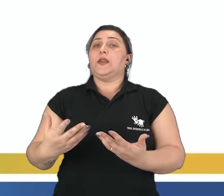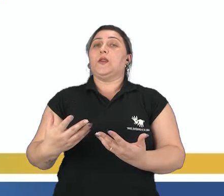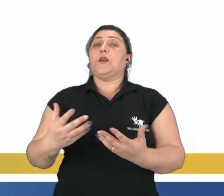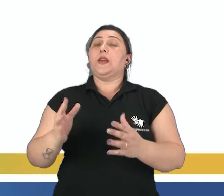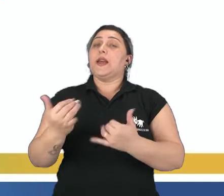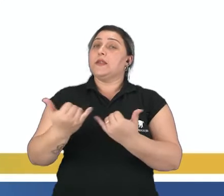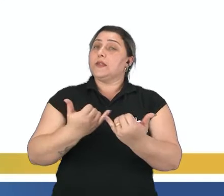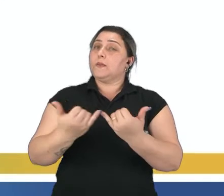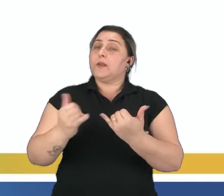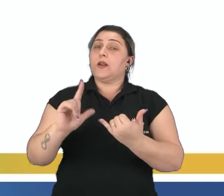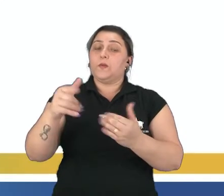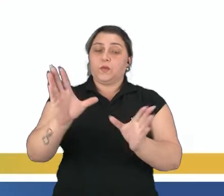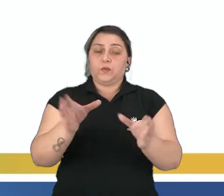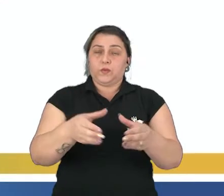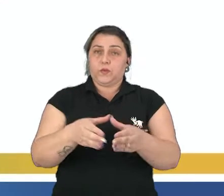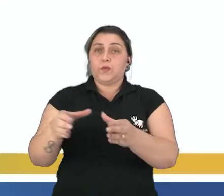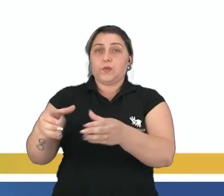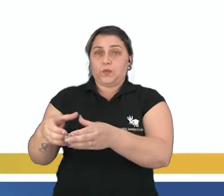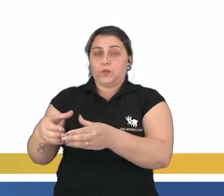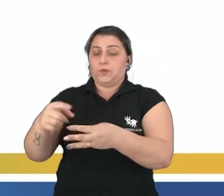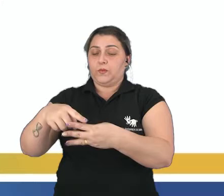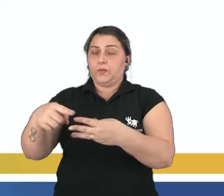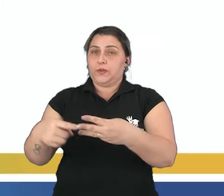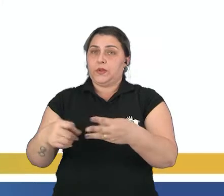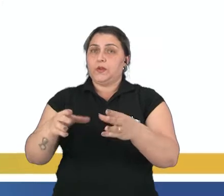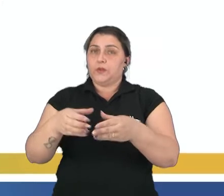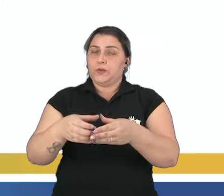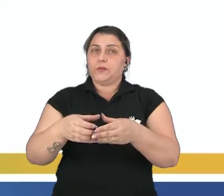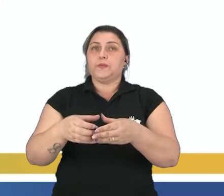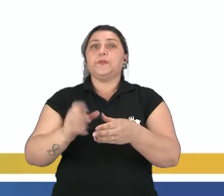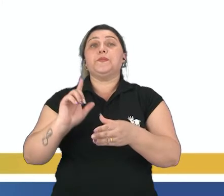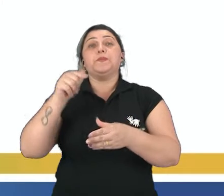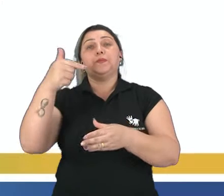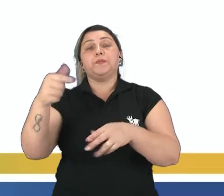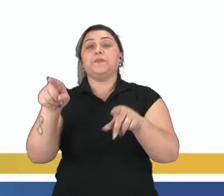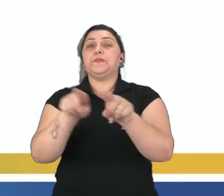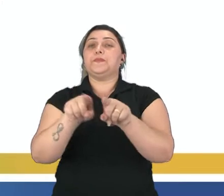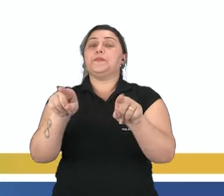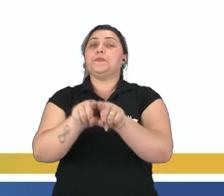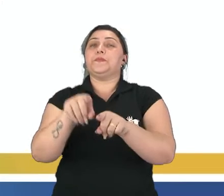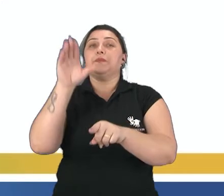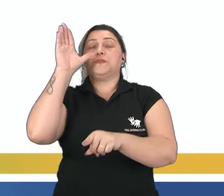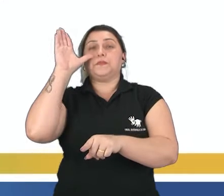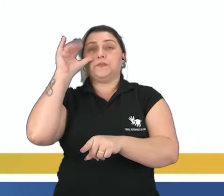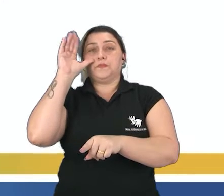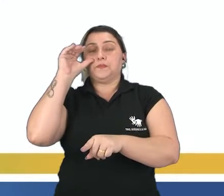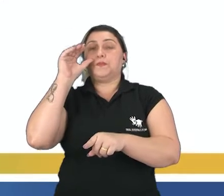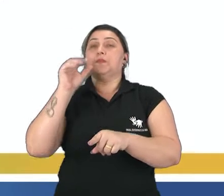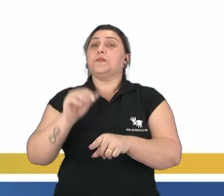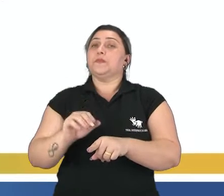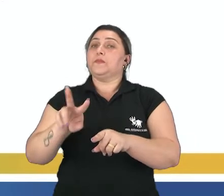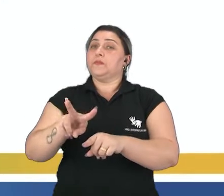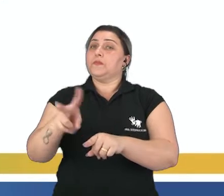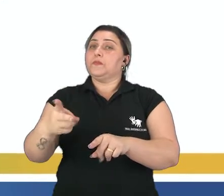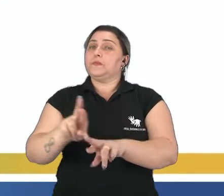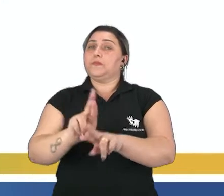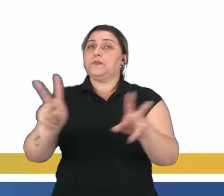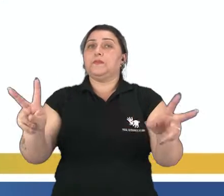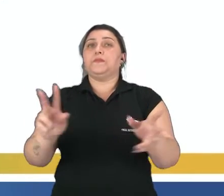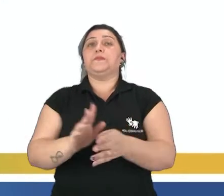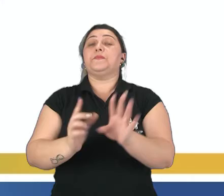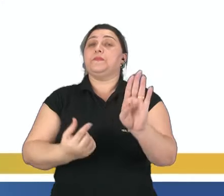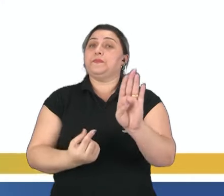se assemelhavam entre todas essas três classes, e outras vezes eram interesses radicalmente opostos.